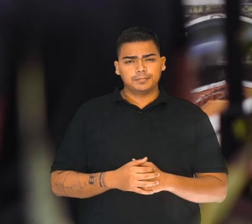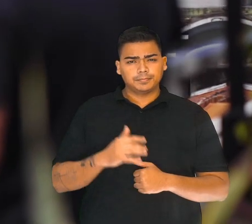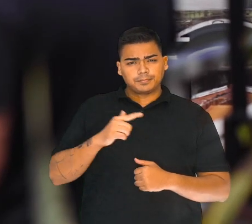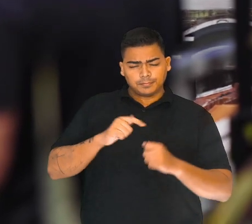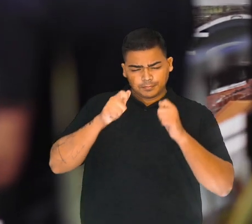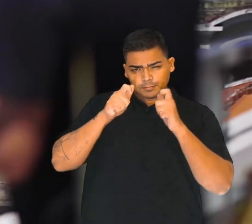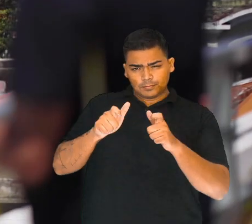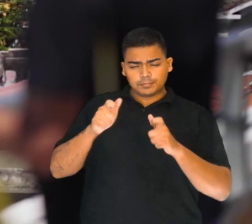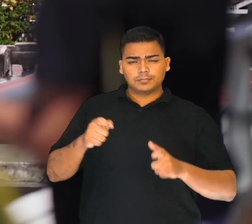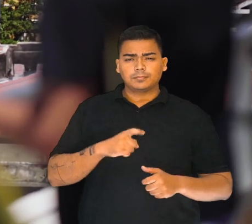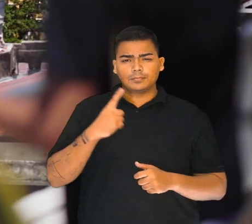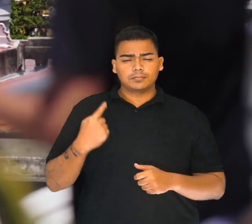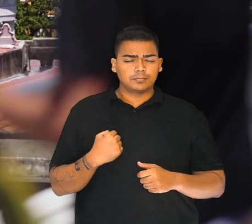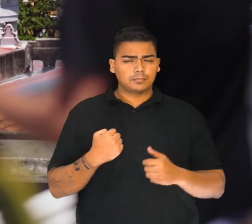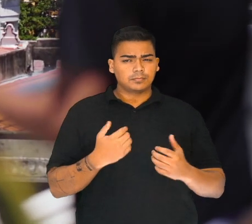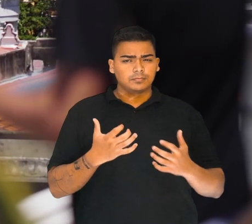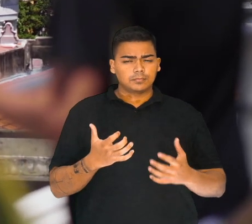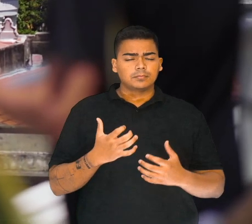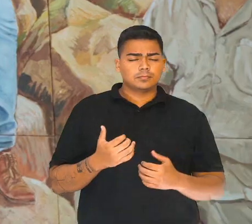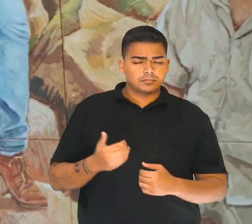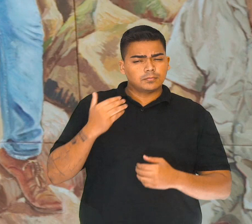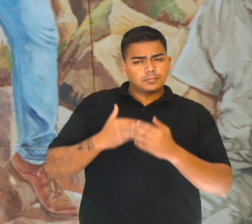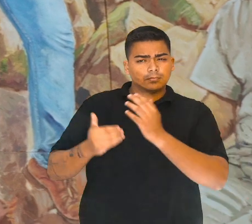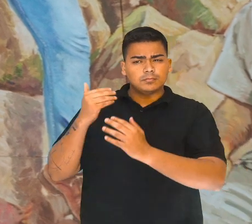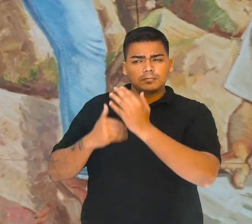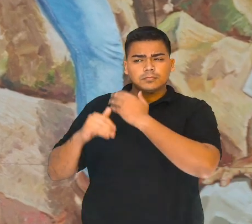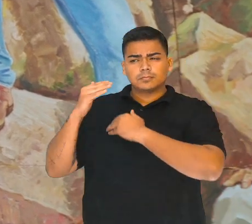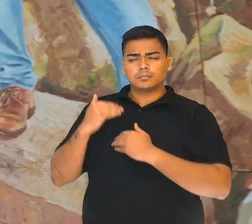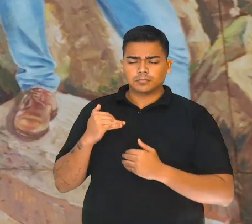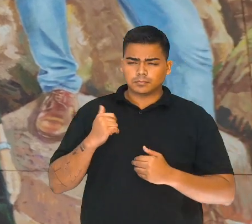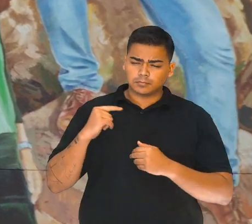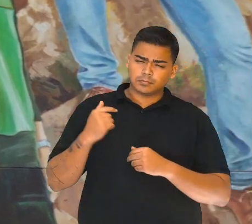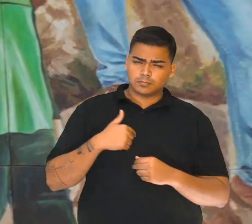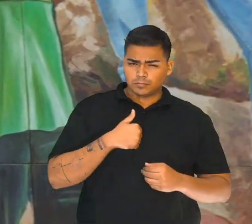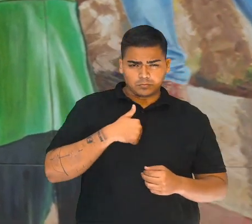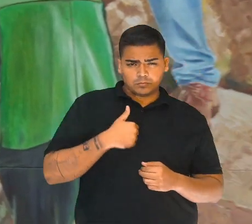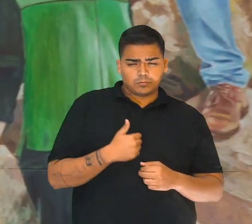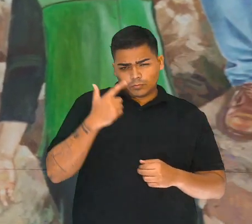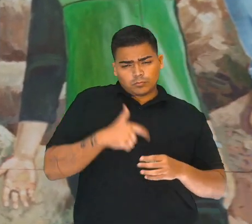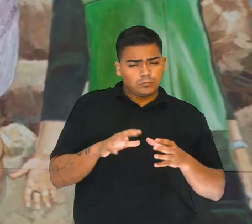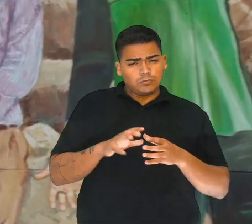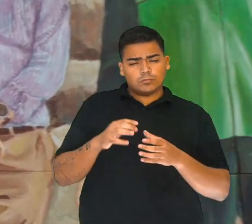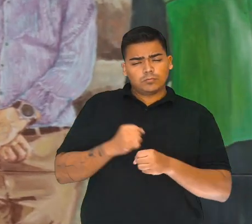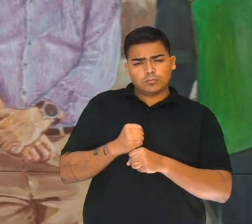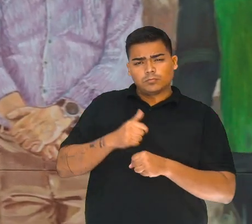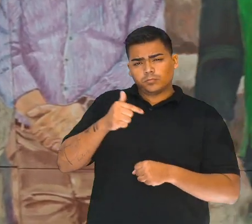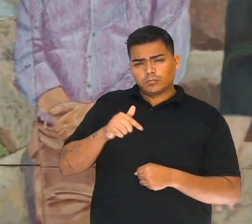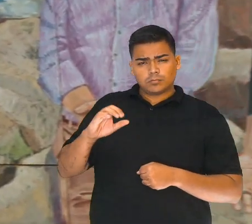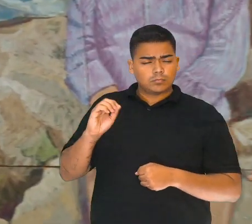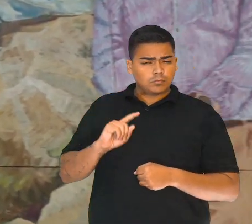A ambição que nos movia a mim, a Silvia, Chico, era mudar o mundo. Nós somos da geração dos anos 70,